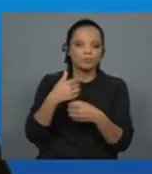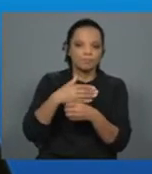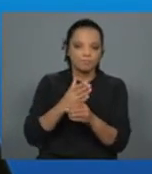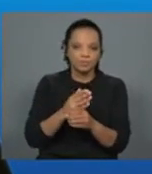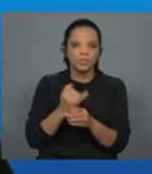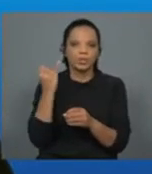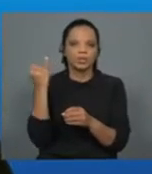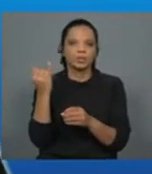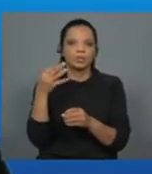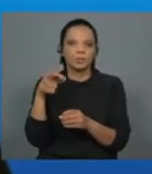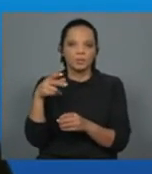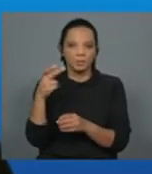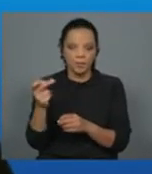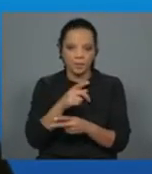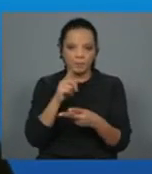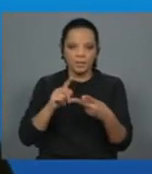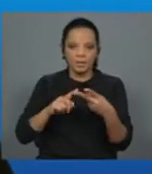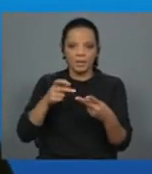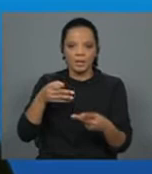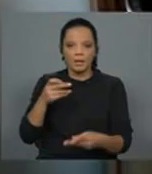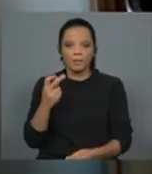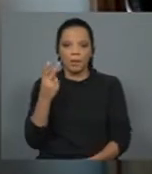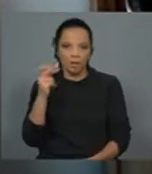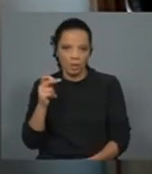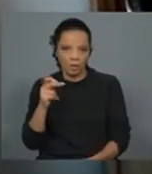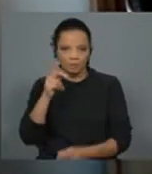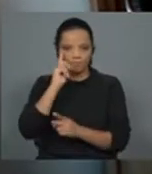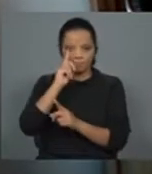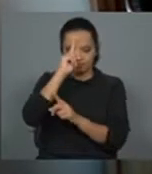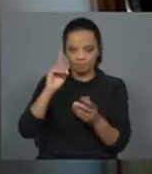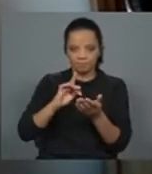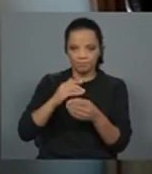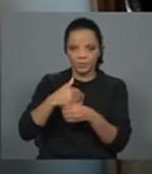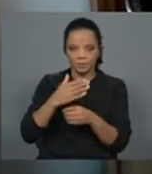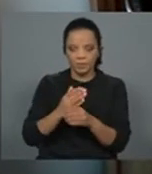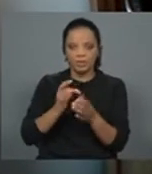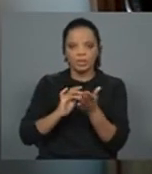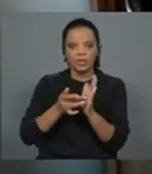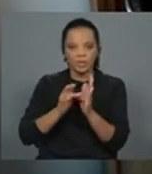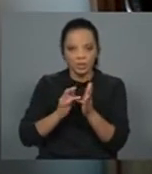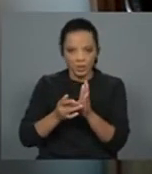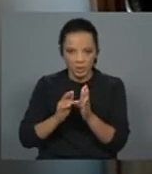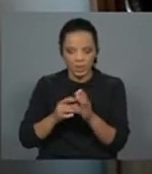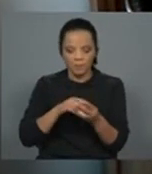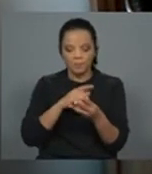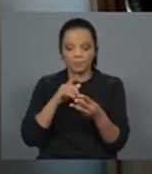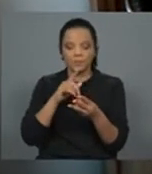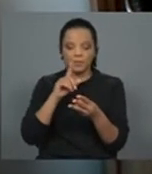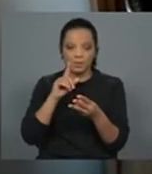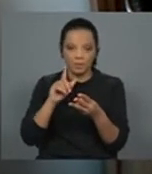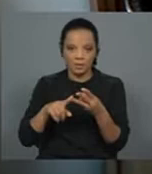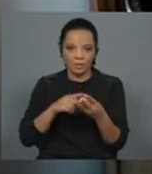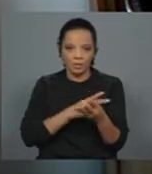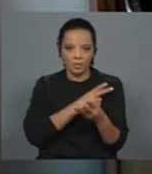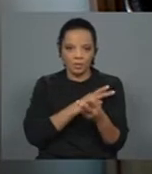e da Atmosfera. Paula Teves Costa é professora no Departamento de Engenharia Geográfica, Geofísica e Energia da Faculdade